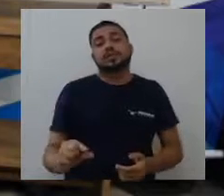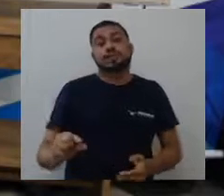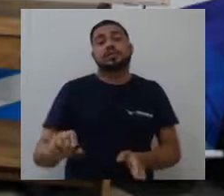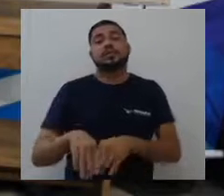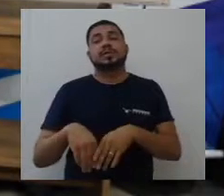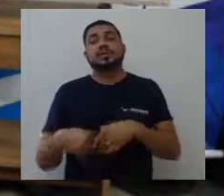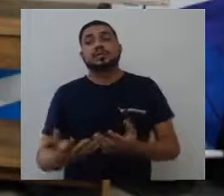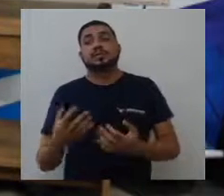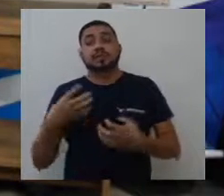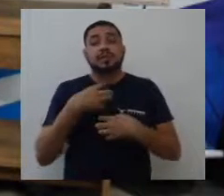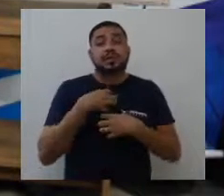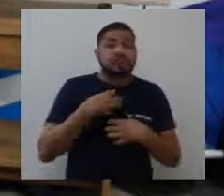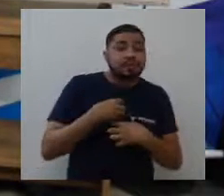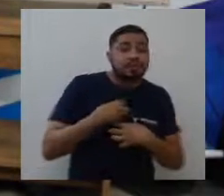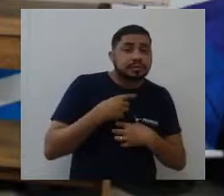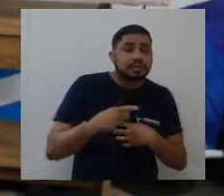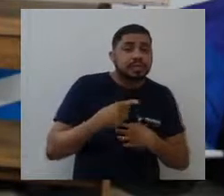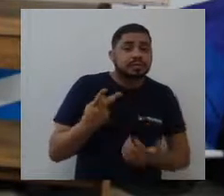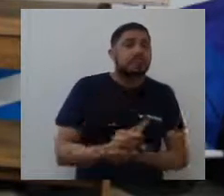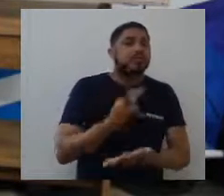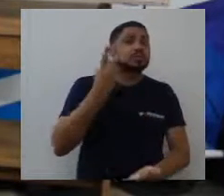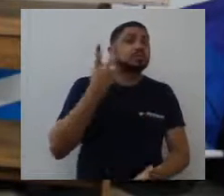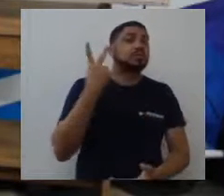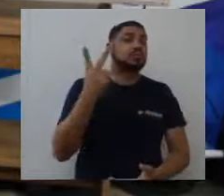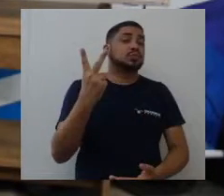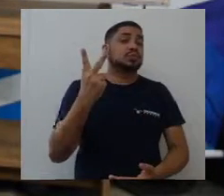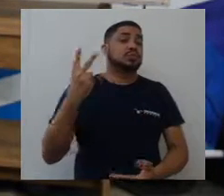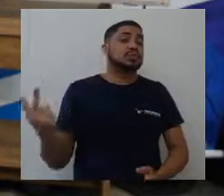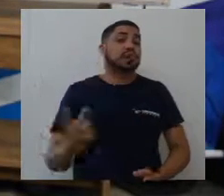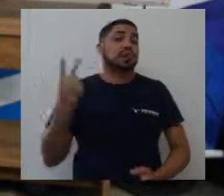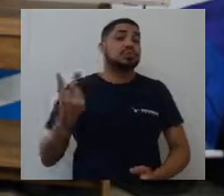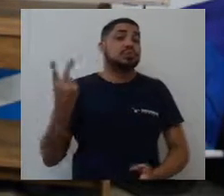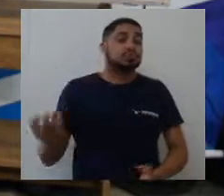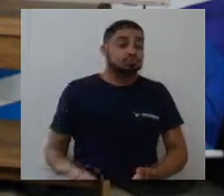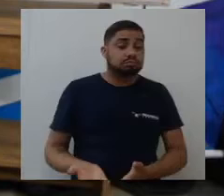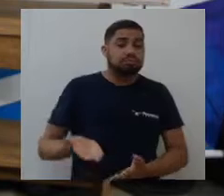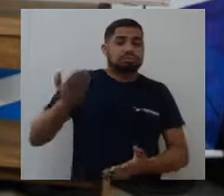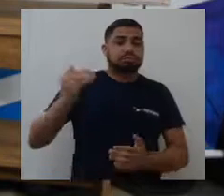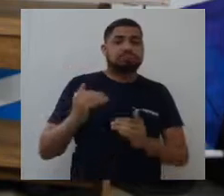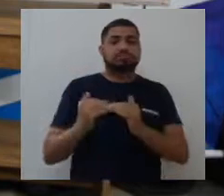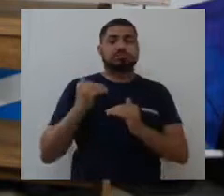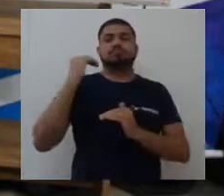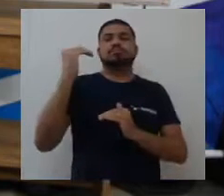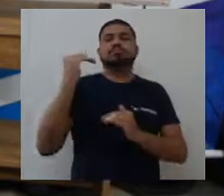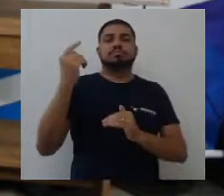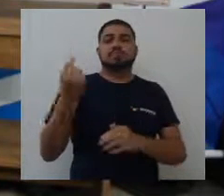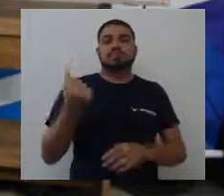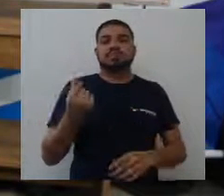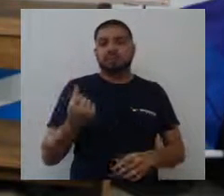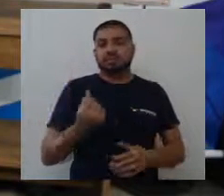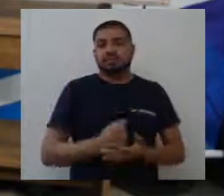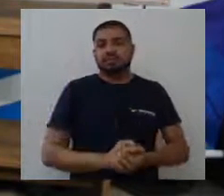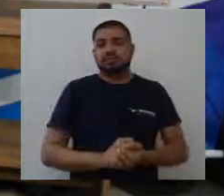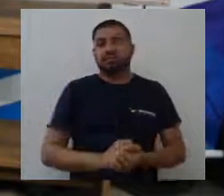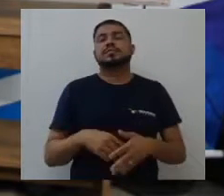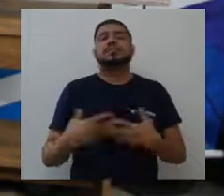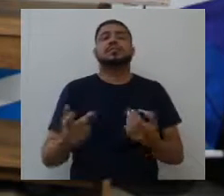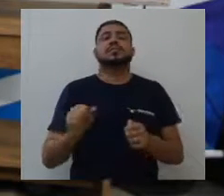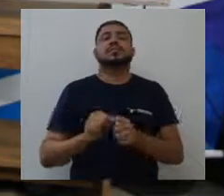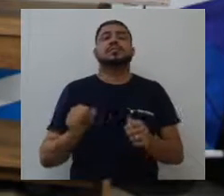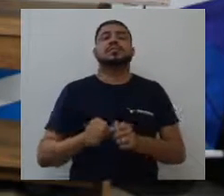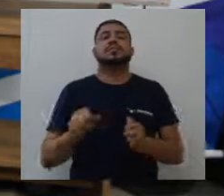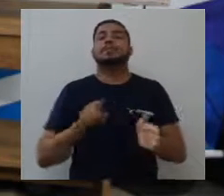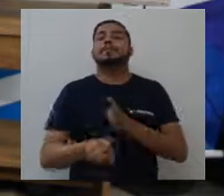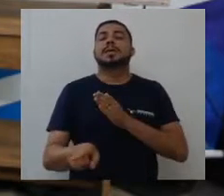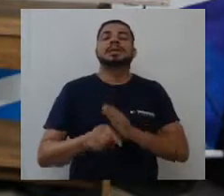forma, aconteceram 2 valorizações, ou 2 acréscimos de valores, tá certo? Então, o que acontece? A nossa